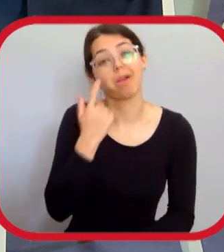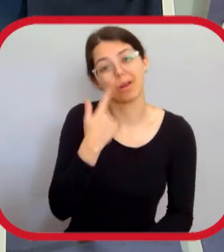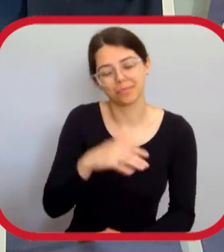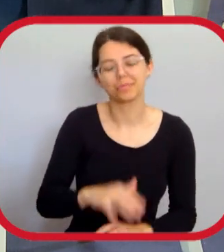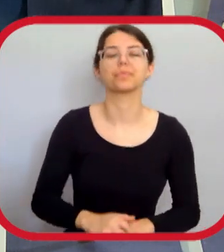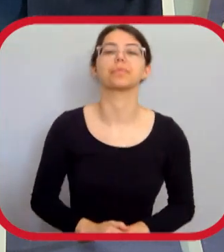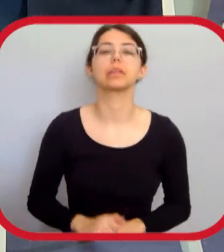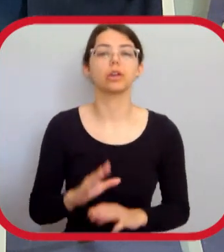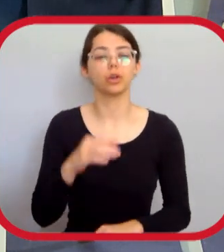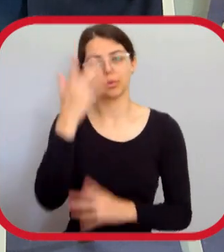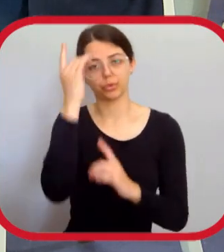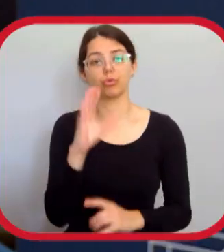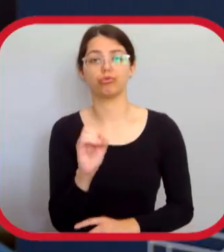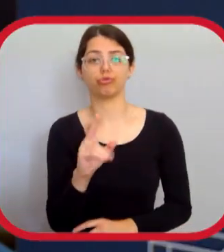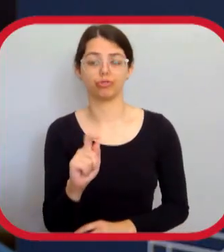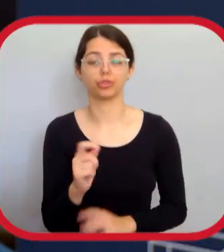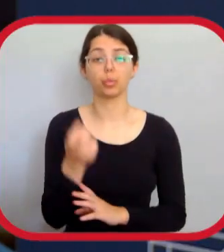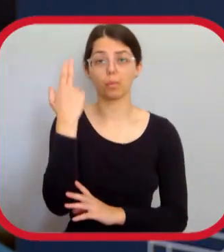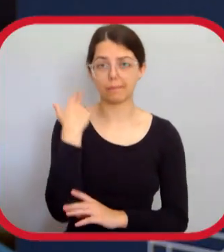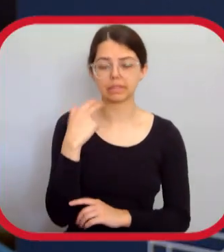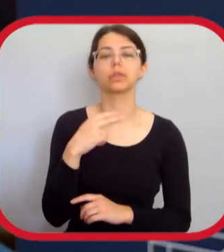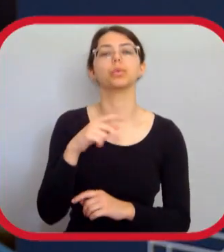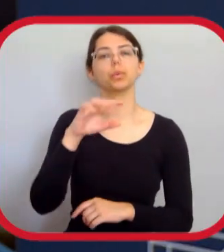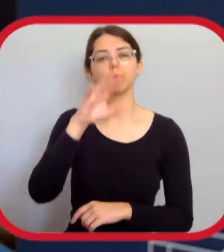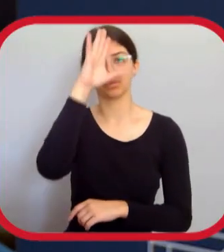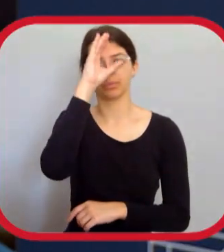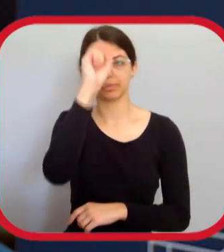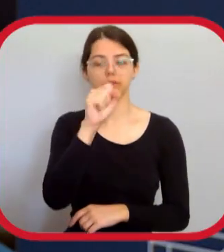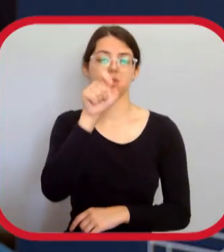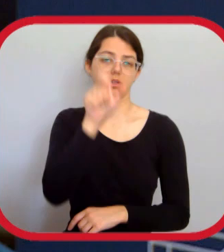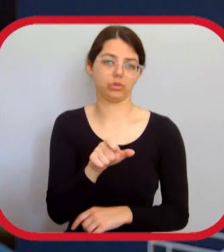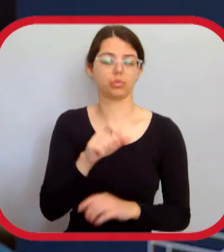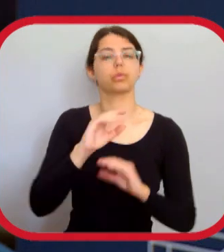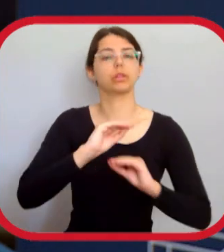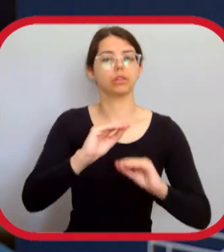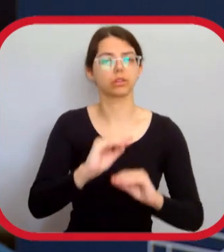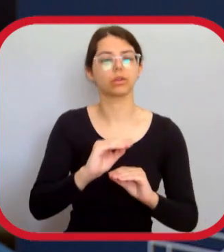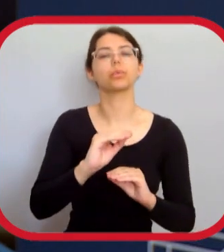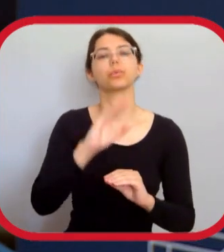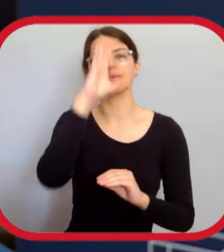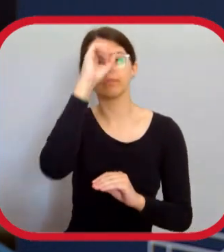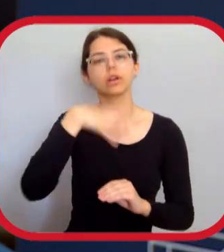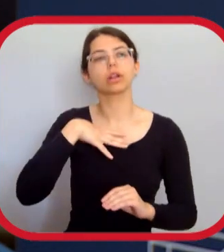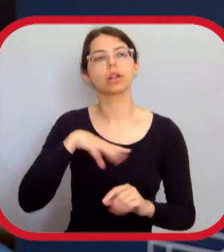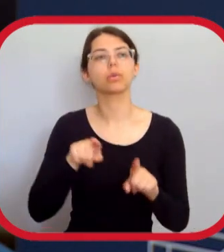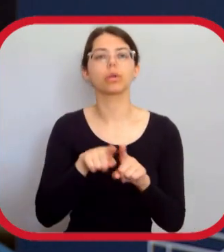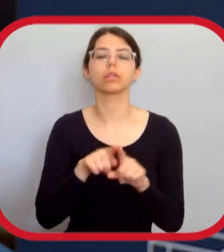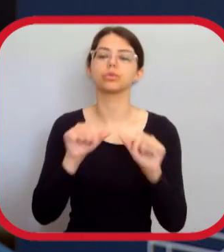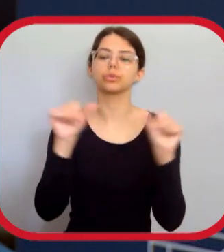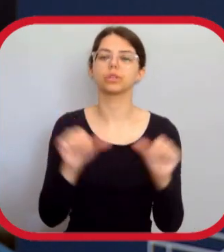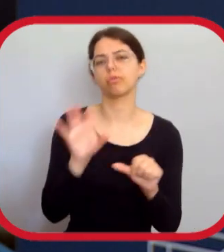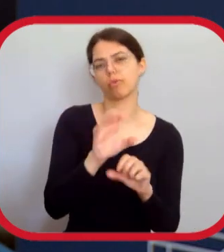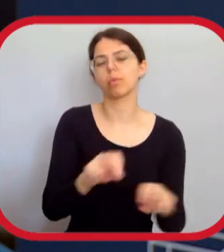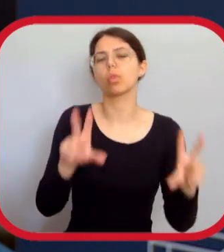Esperemos para ver. Professor Jorge, em outubro do ano passado, o Ministro da Educação anunciou a intenção do Governo de criar um novo sistema de